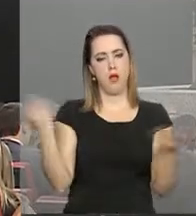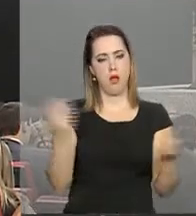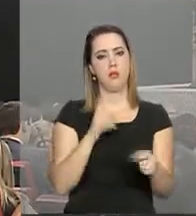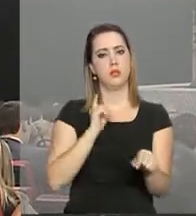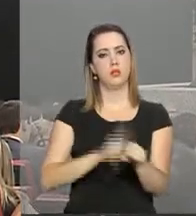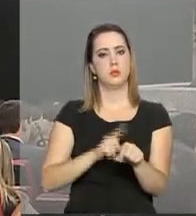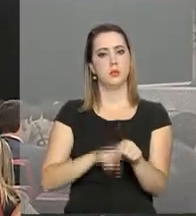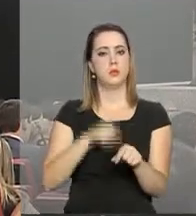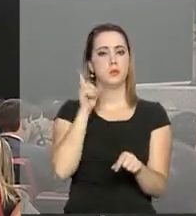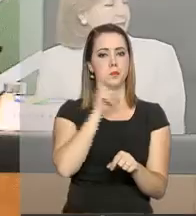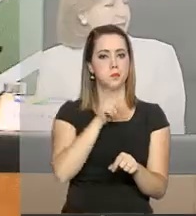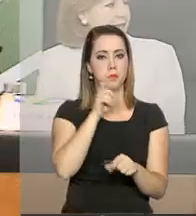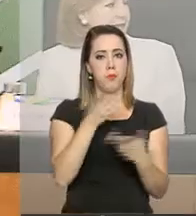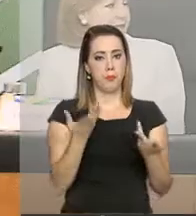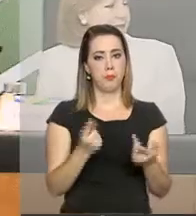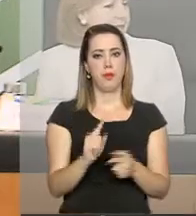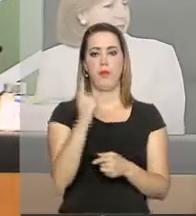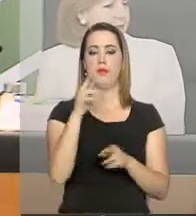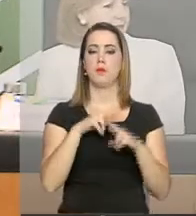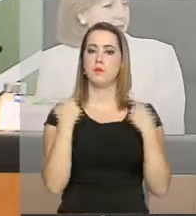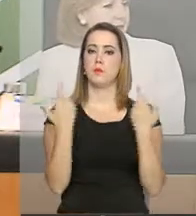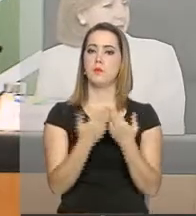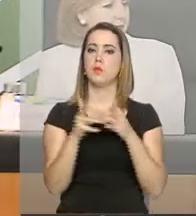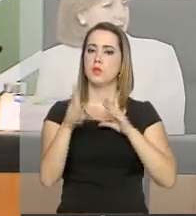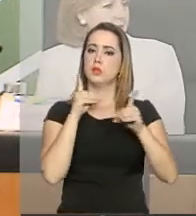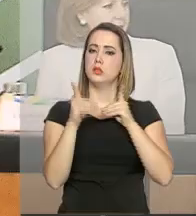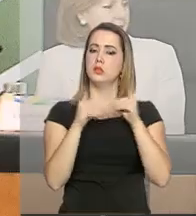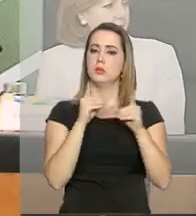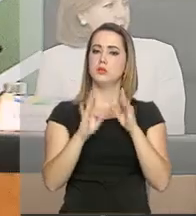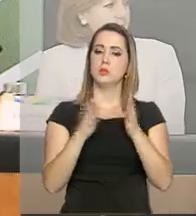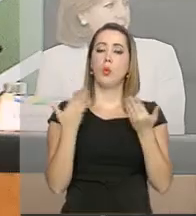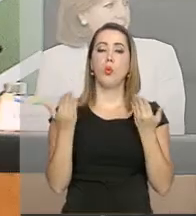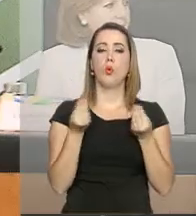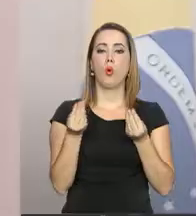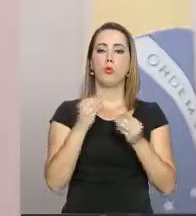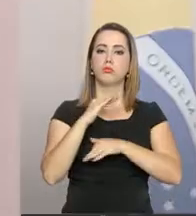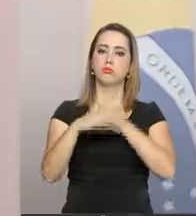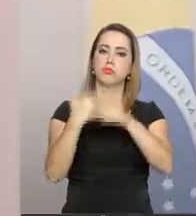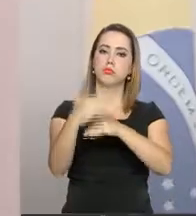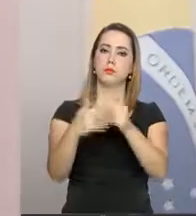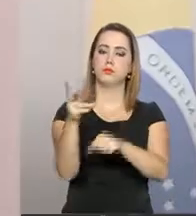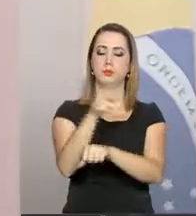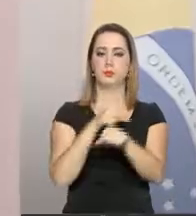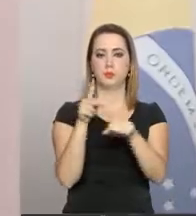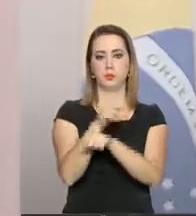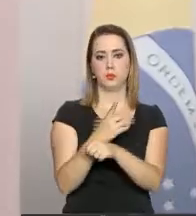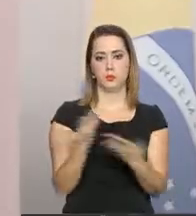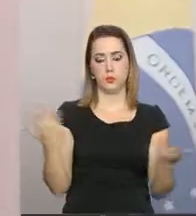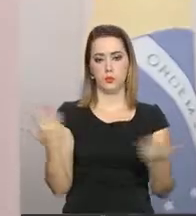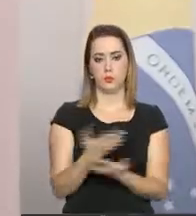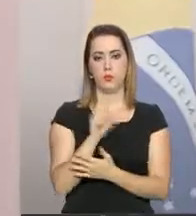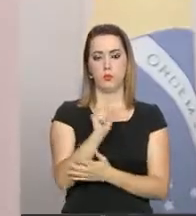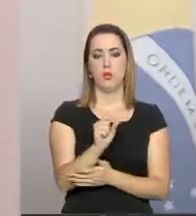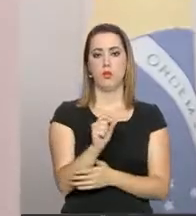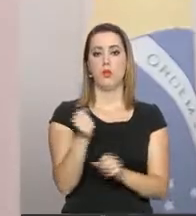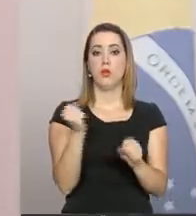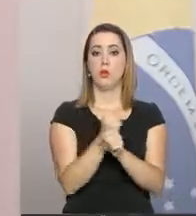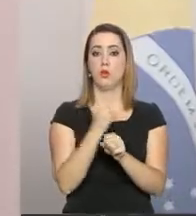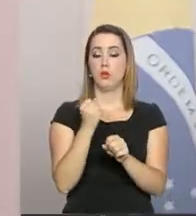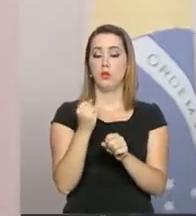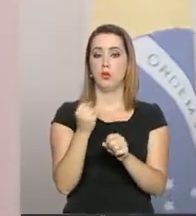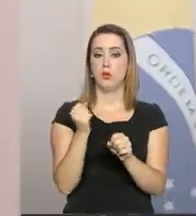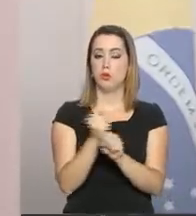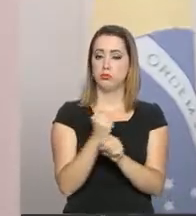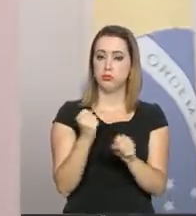foi marcada aqui em Brasília para discutir assuntos ligados ao desenvolvimento do país. O foco nesse primeiro encontro é infraestrutura de